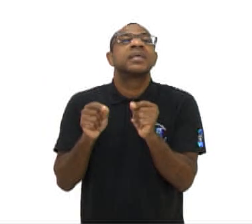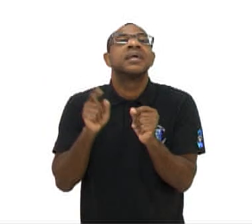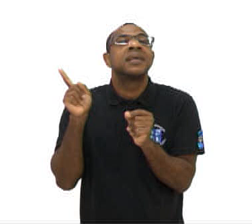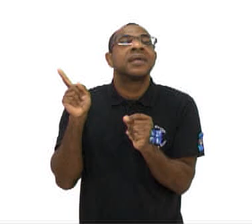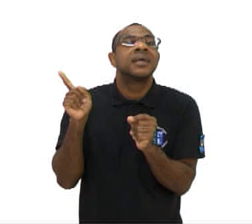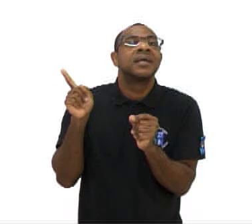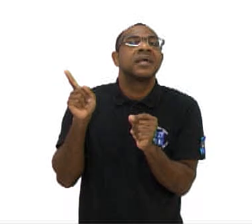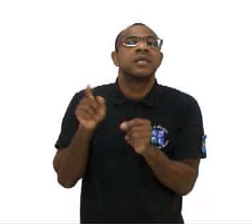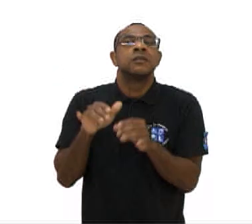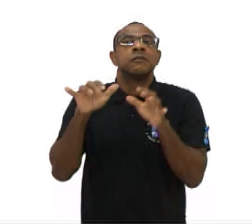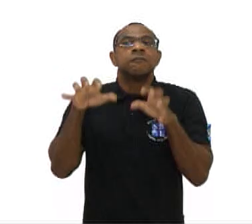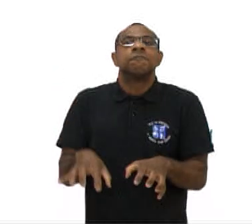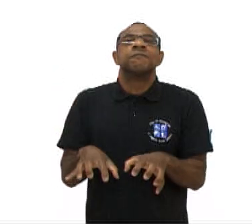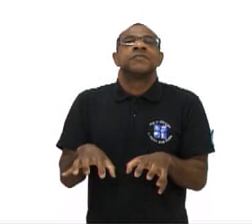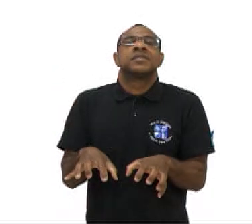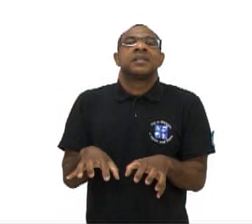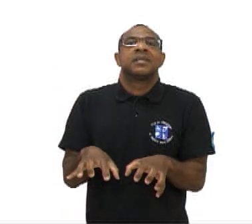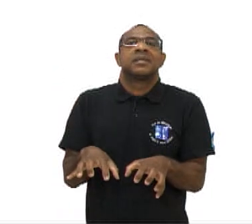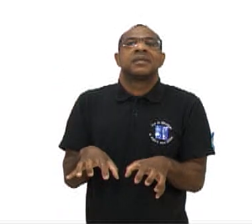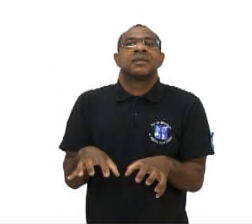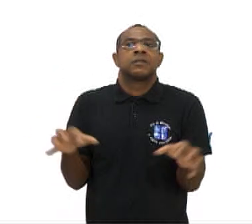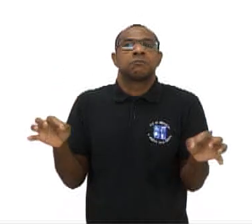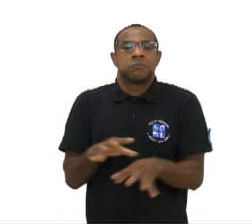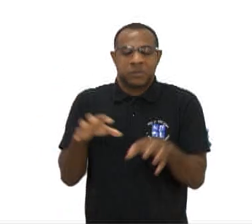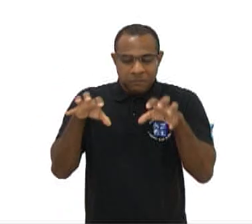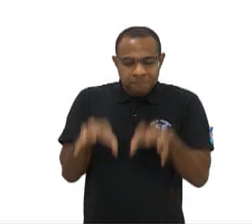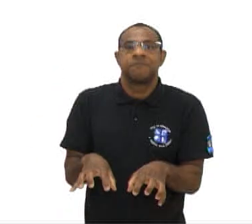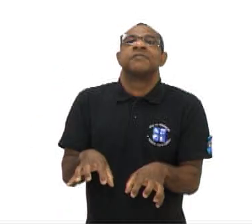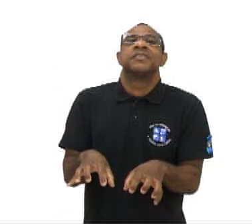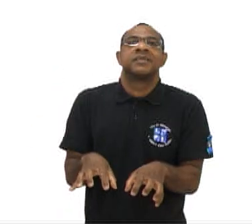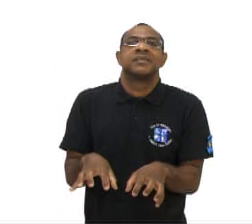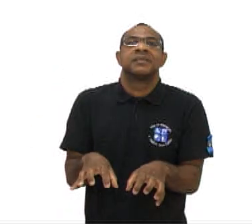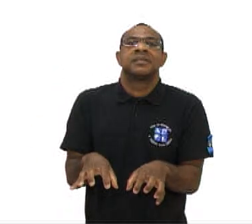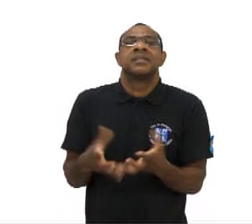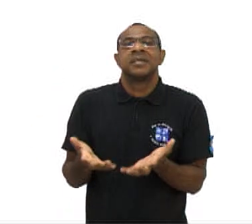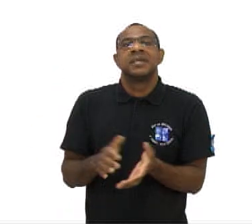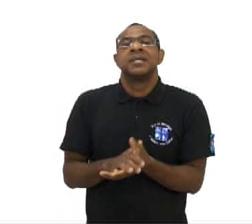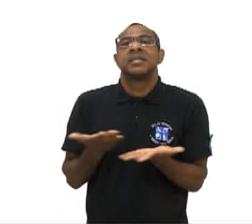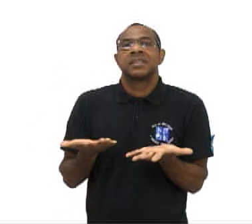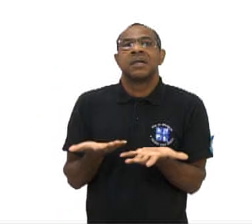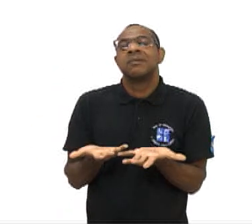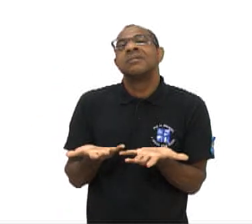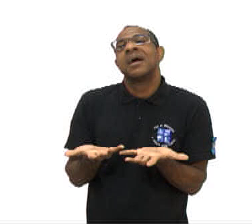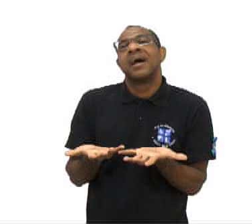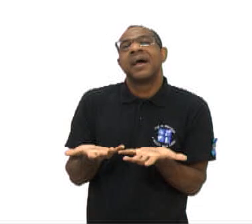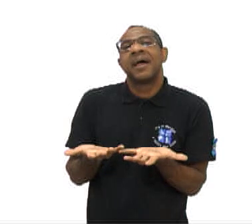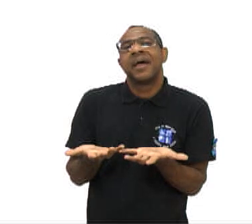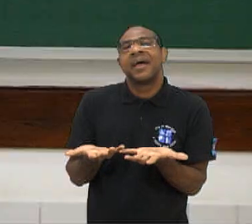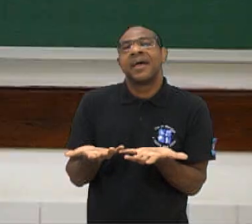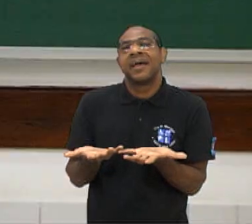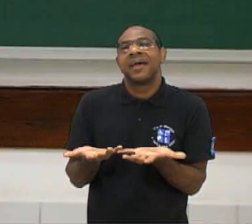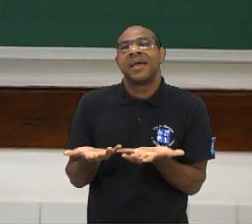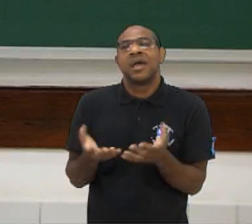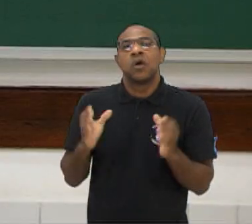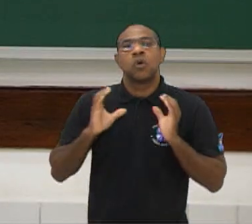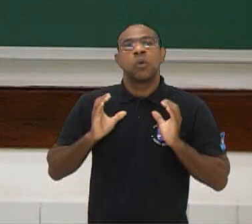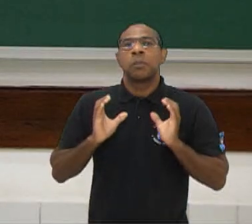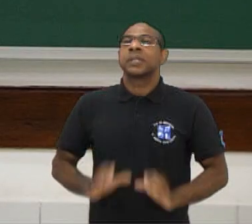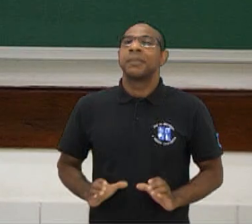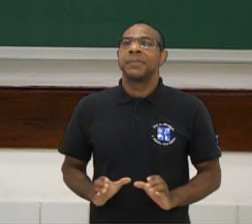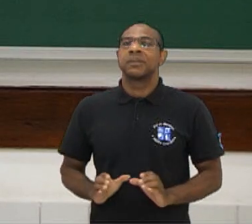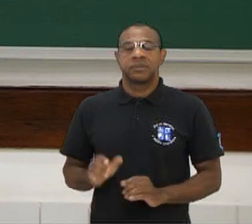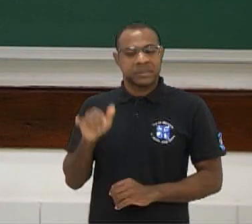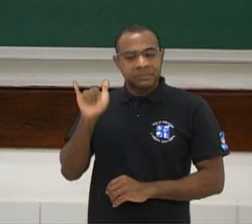enraizados, fixados, estabelecidos. Então, comportamentos que estão, o quê? Fixados na cultura